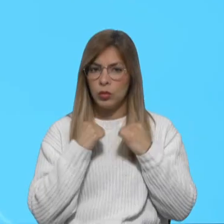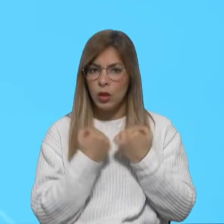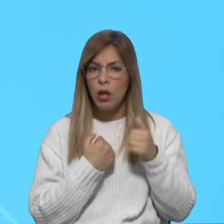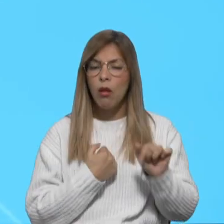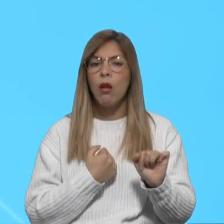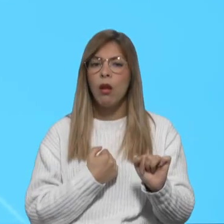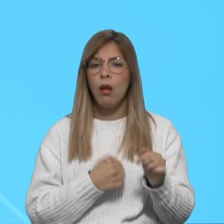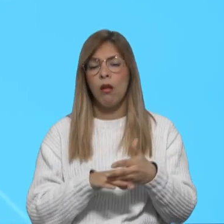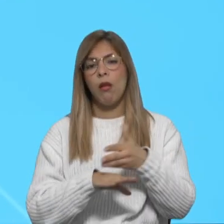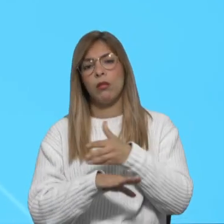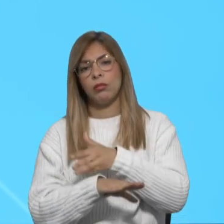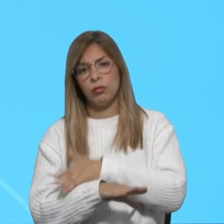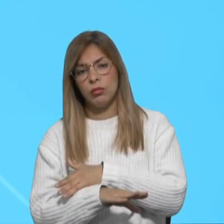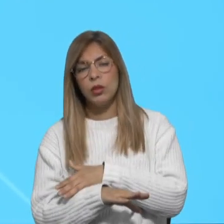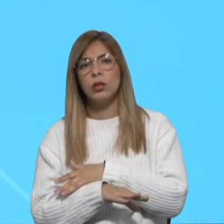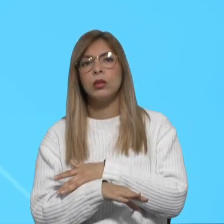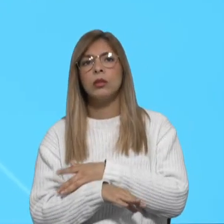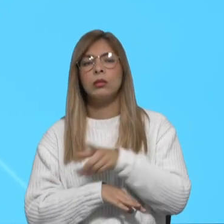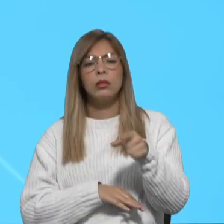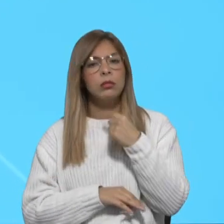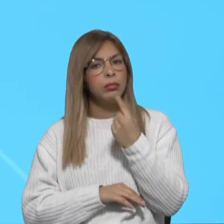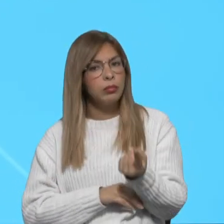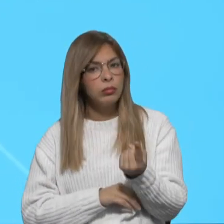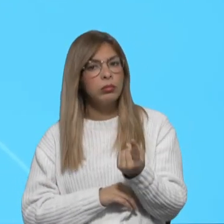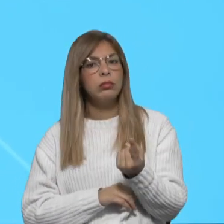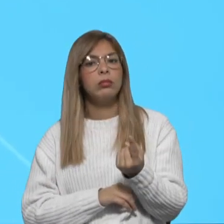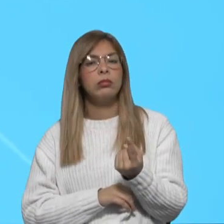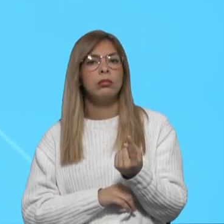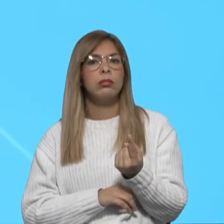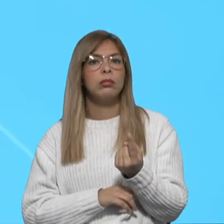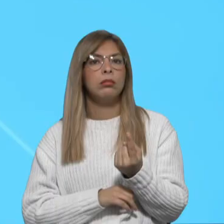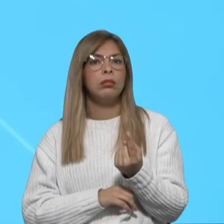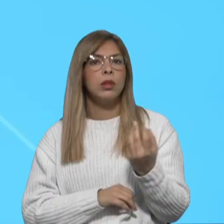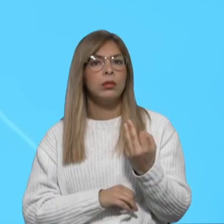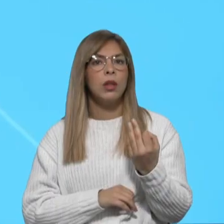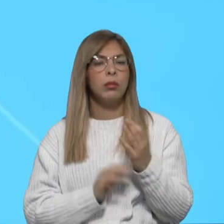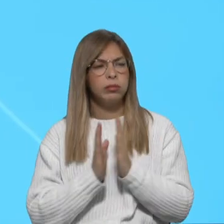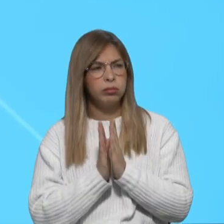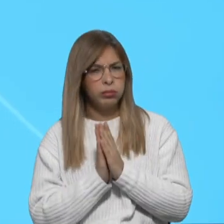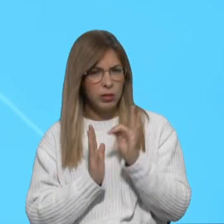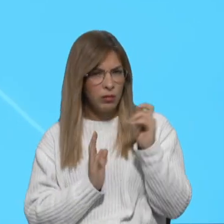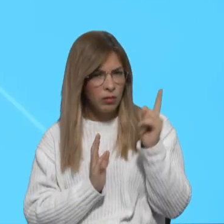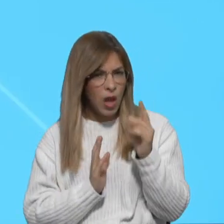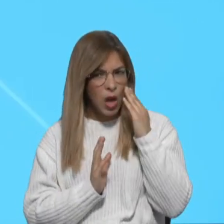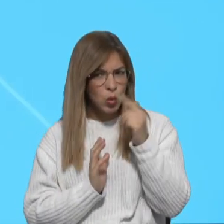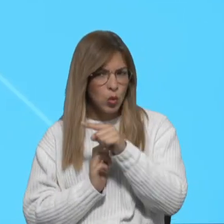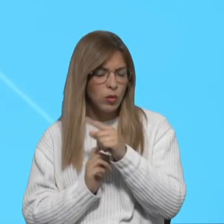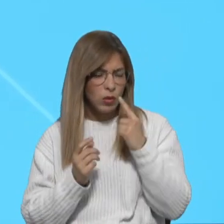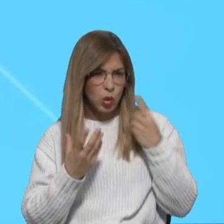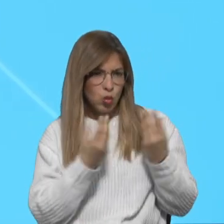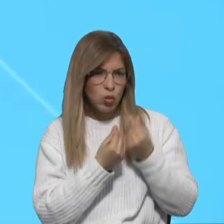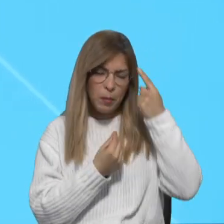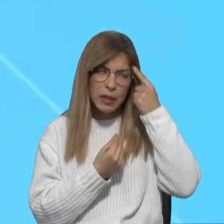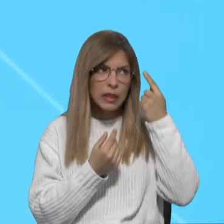referência do Dicastério para a Cultura e do Dicastério para a Doutrina da Fé, que é que foram os dois que se juntaram para pensar sobre o